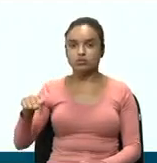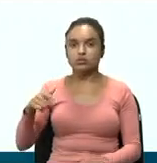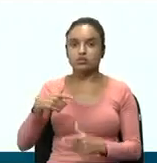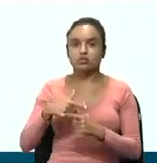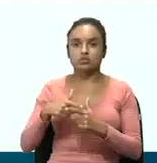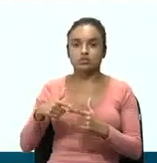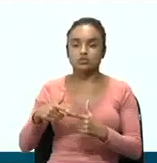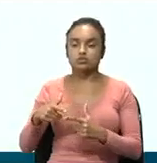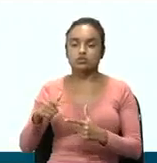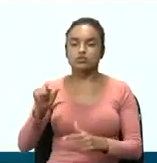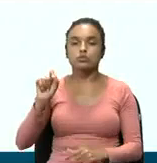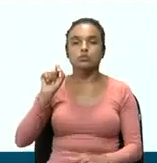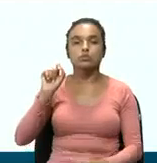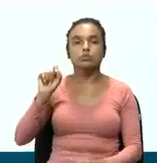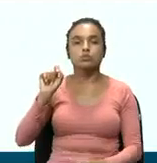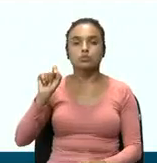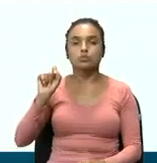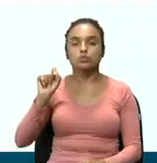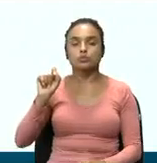dividido por